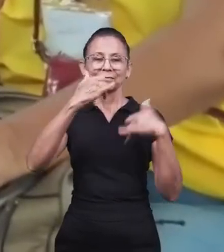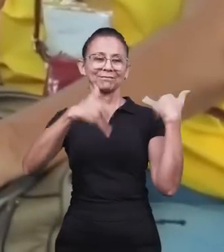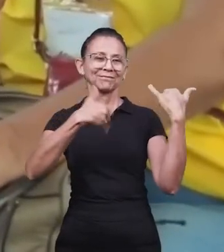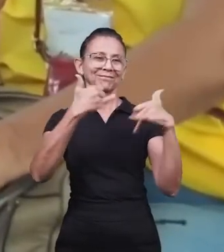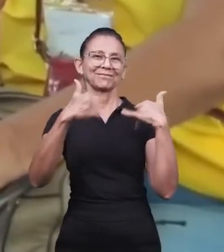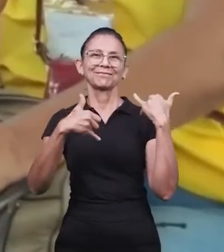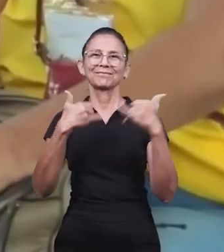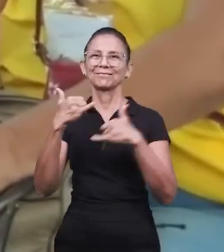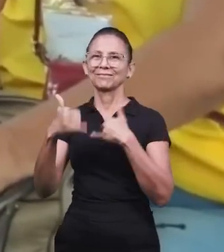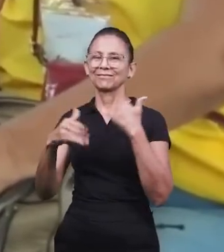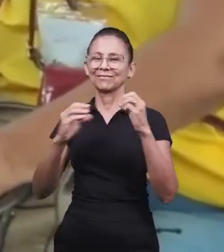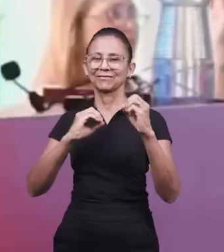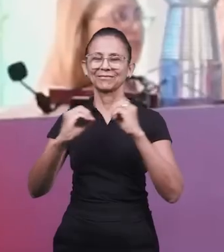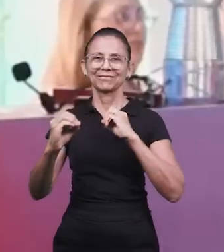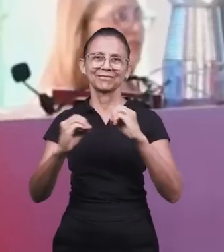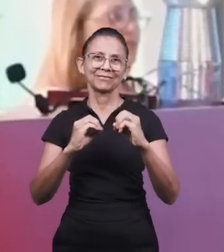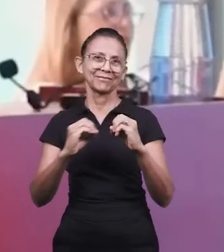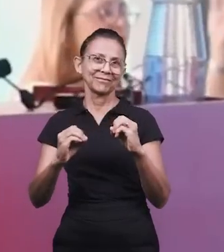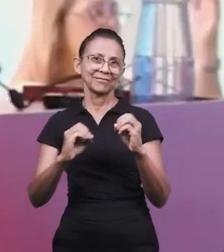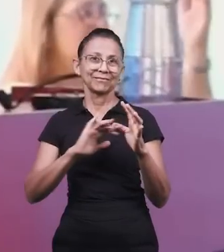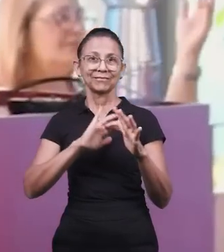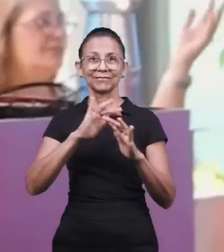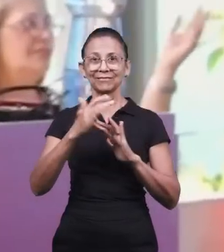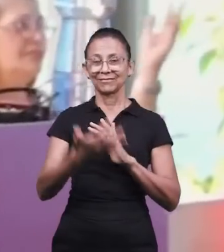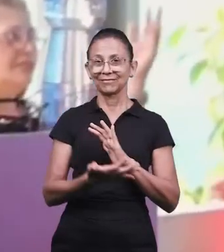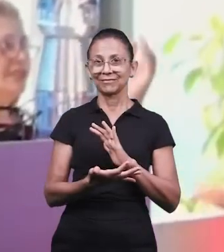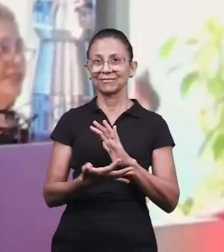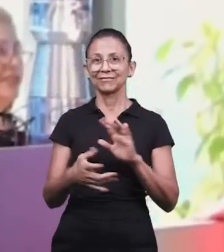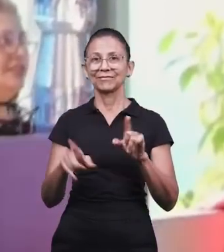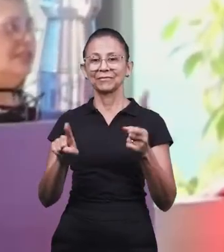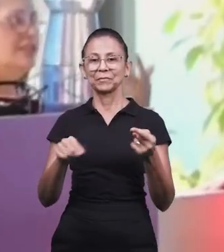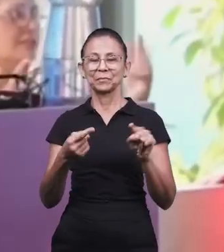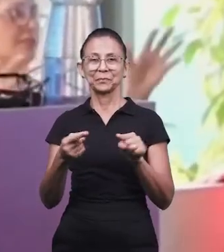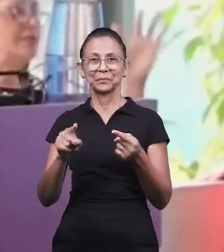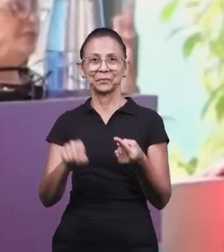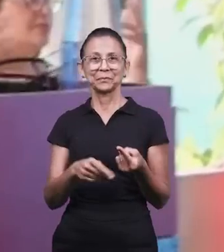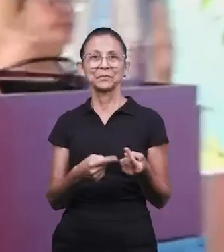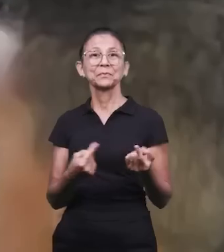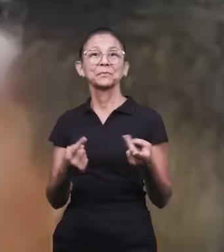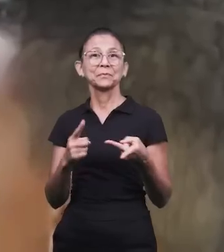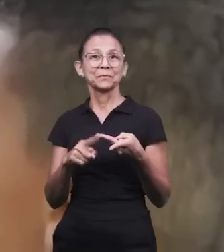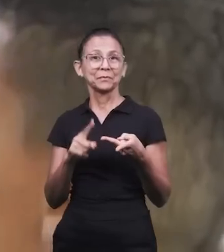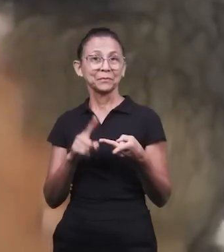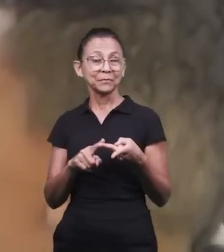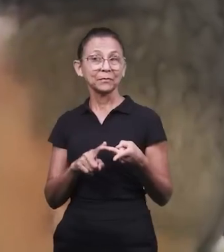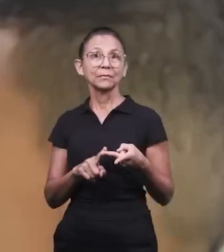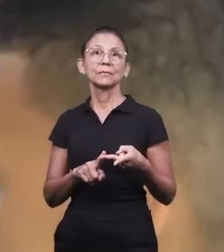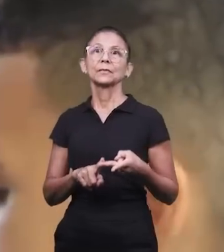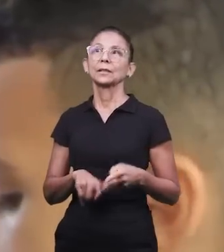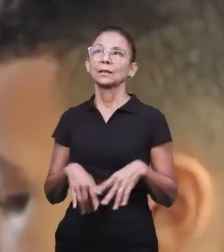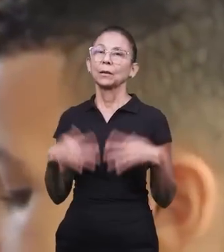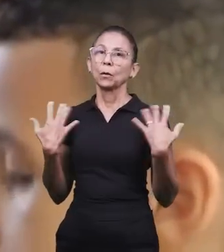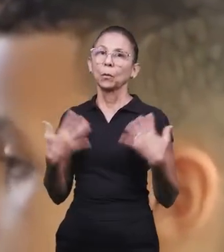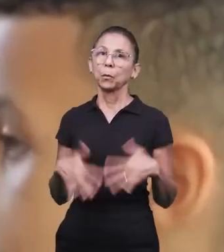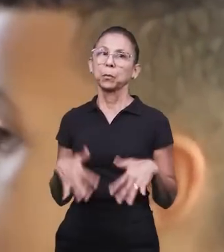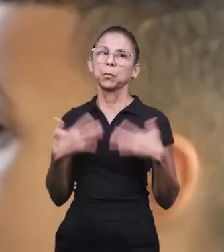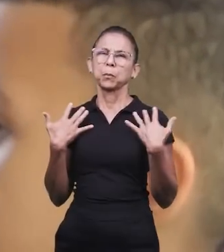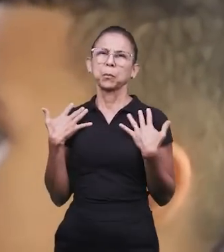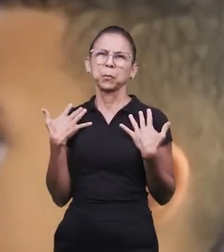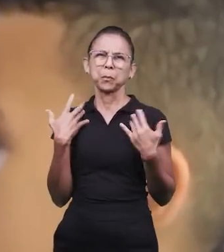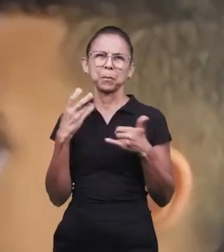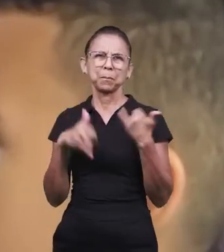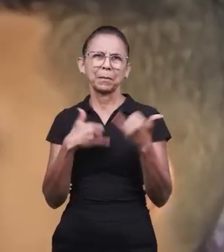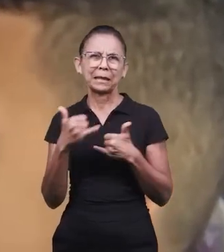se divertem nas oficinas como a de Libras e a de musicalização. Elas ainda gastaram muita energia nas